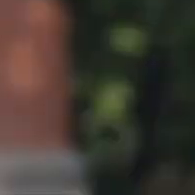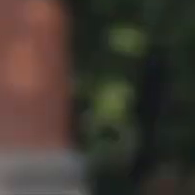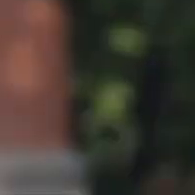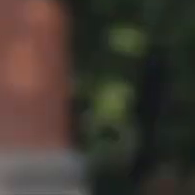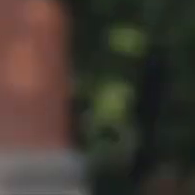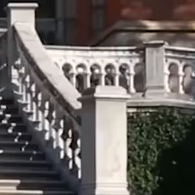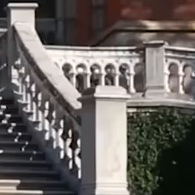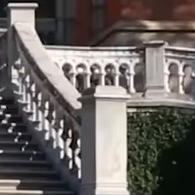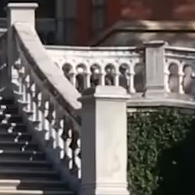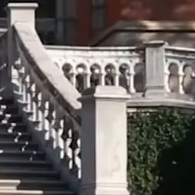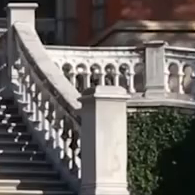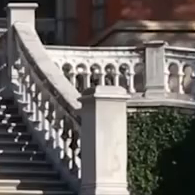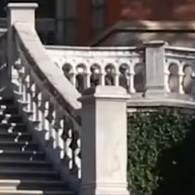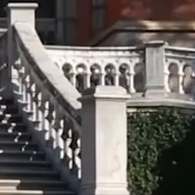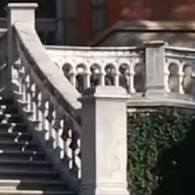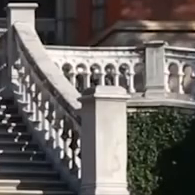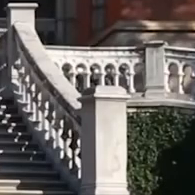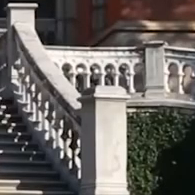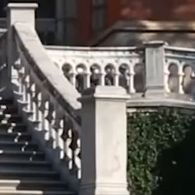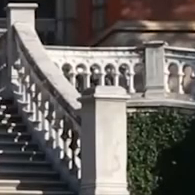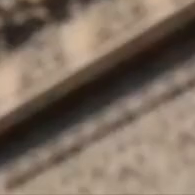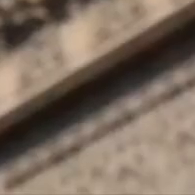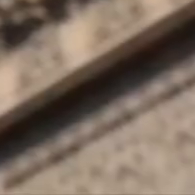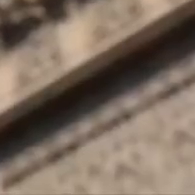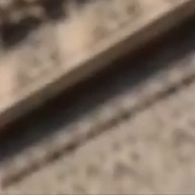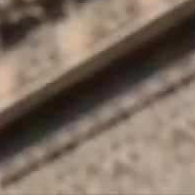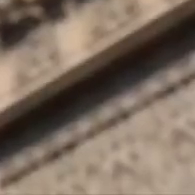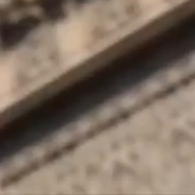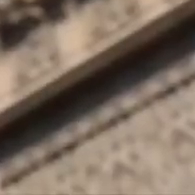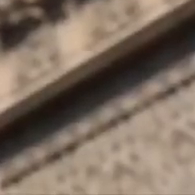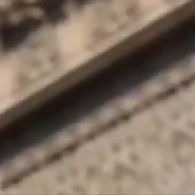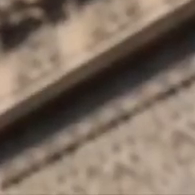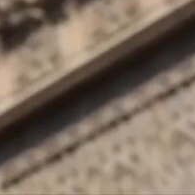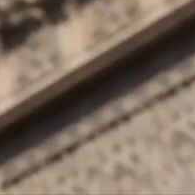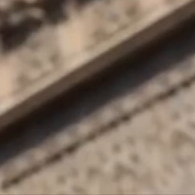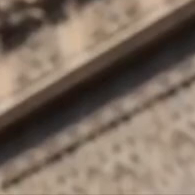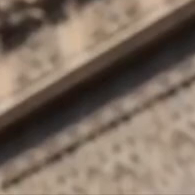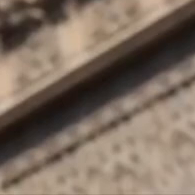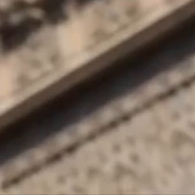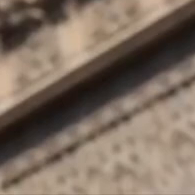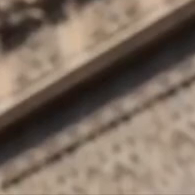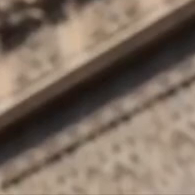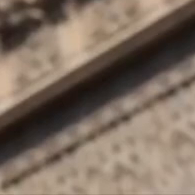Seus inquilinos notáveis ainda vigiam atentos os seus portões.